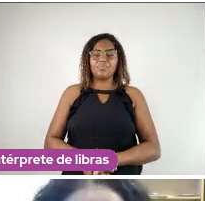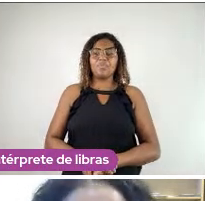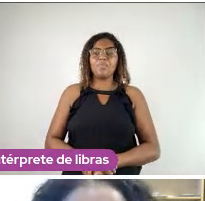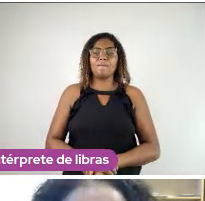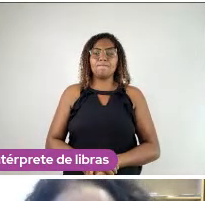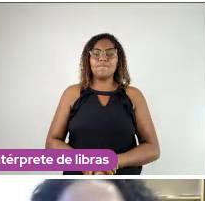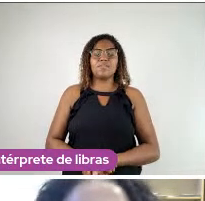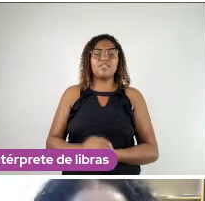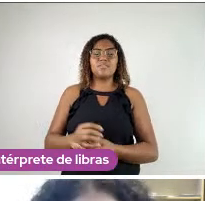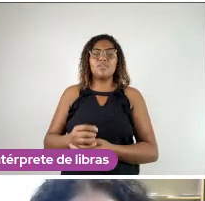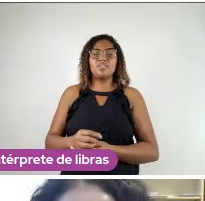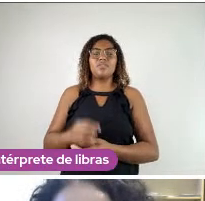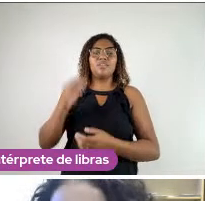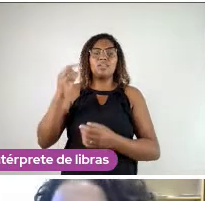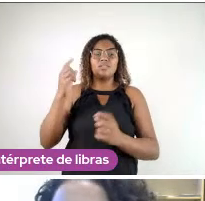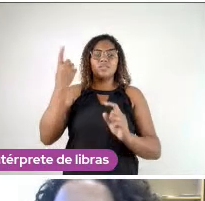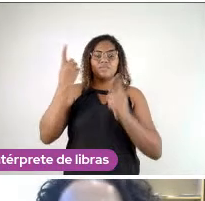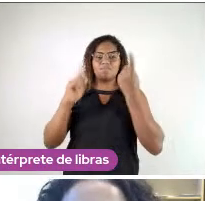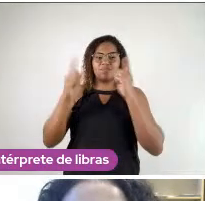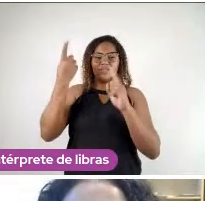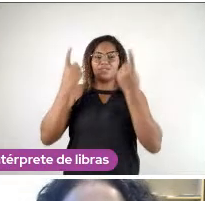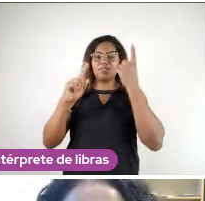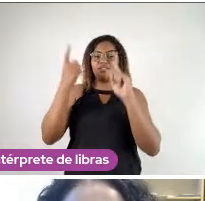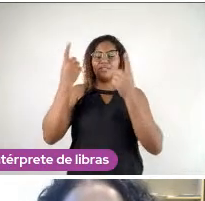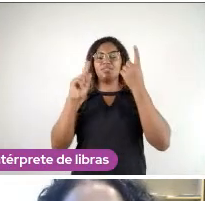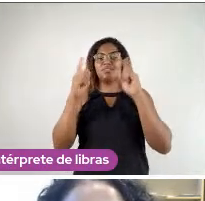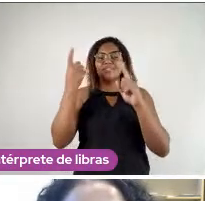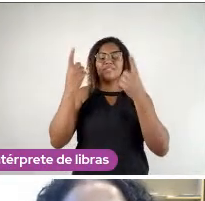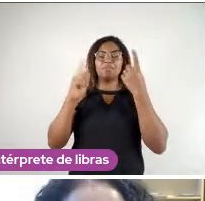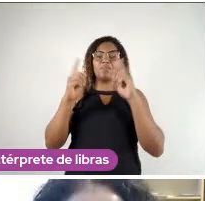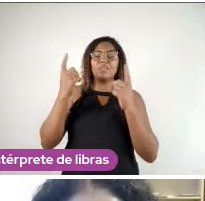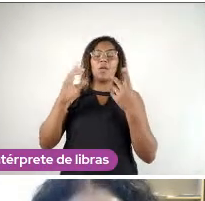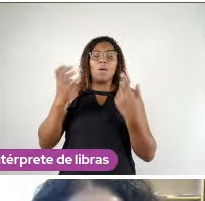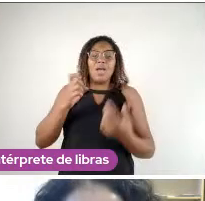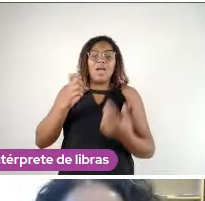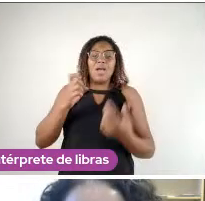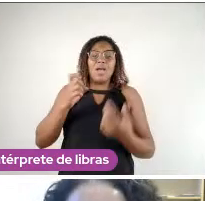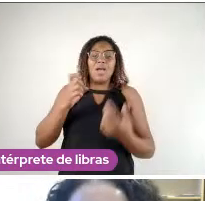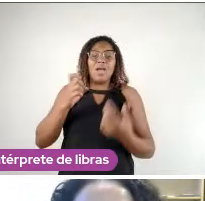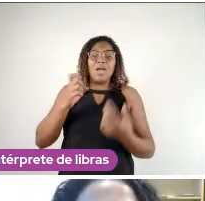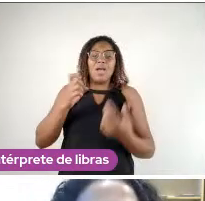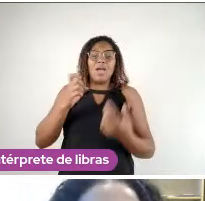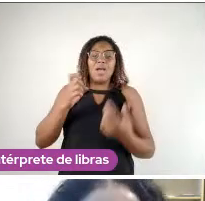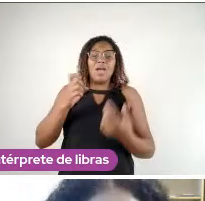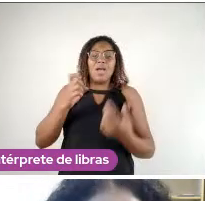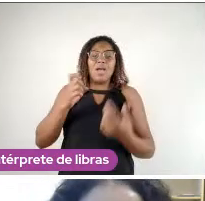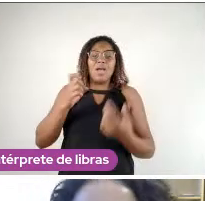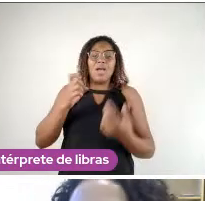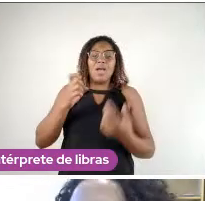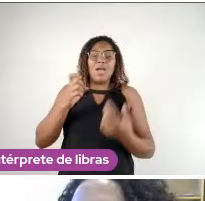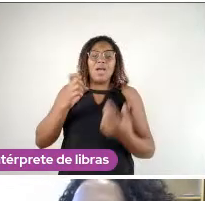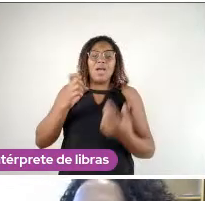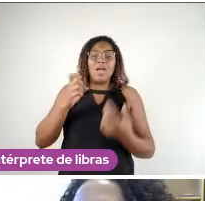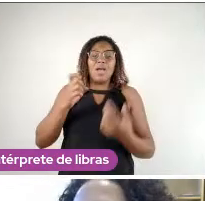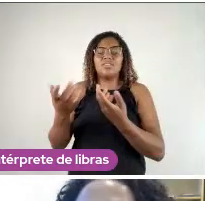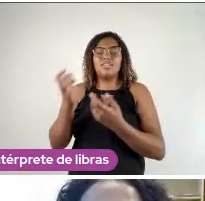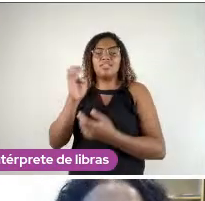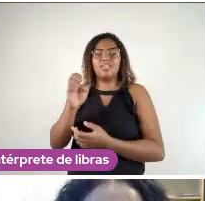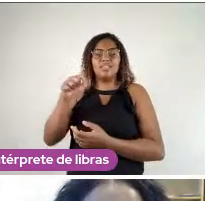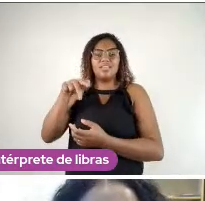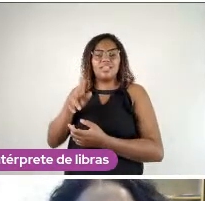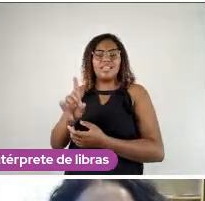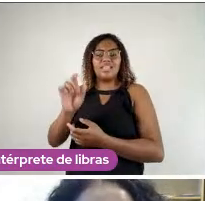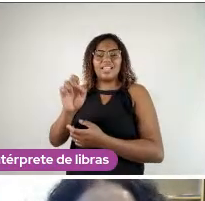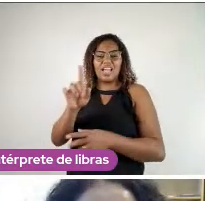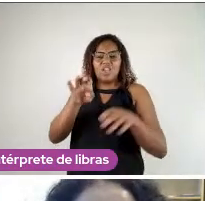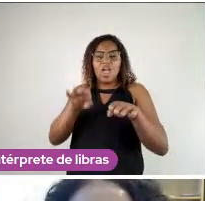do Caribe, né, a gente não tem isso. Então, é preciso ter uma maior equidade nos recursos, né, para a gente